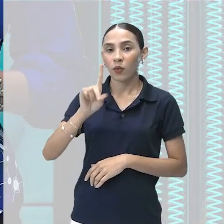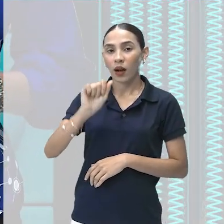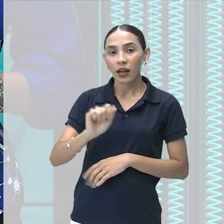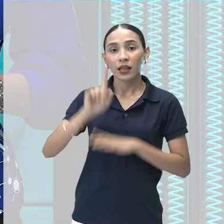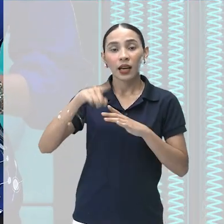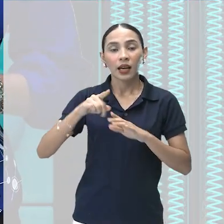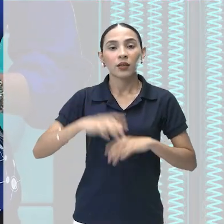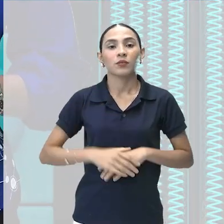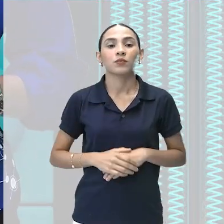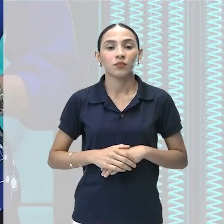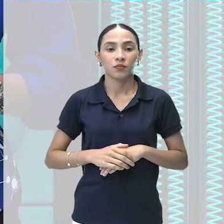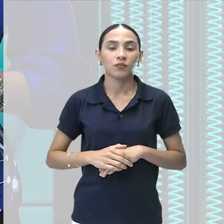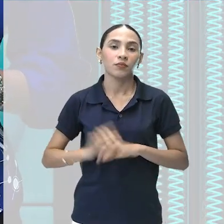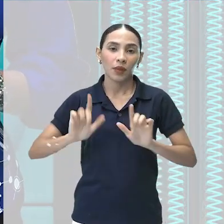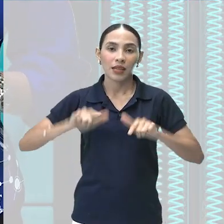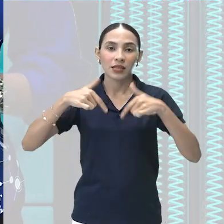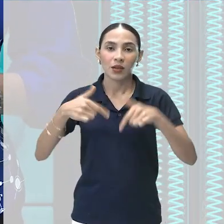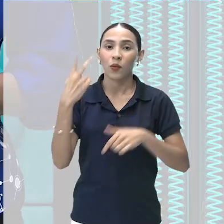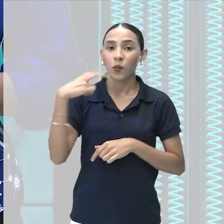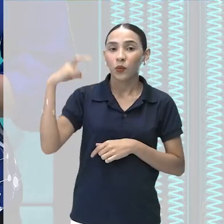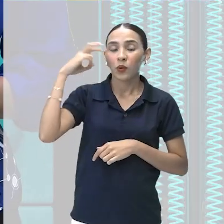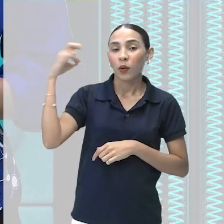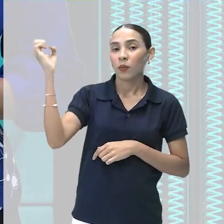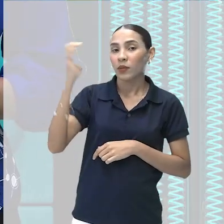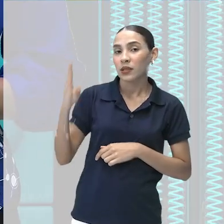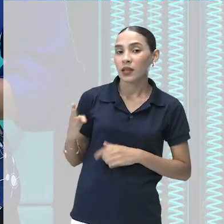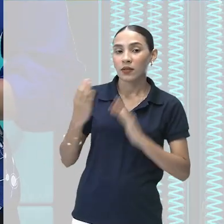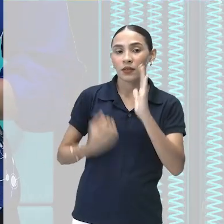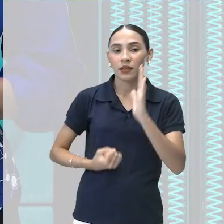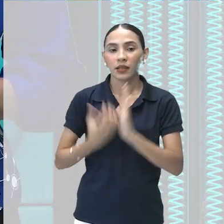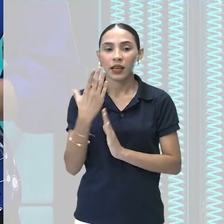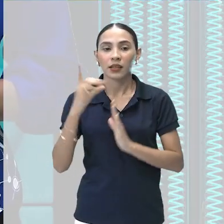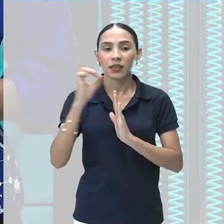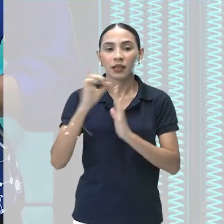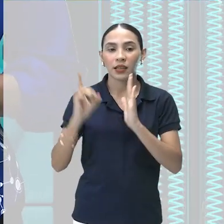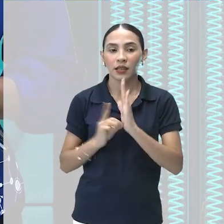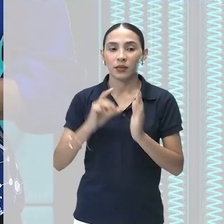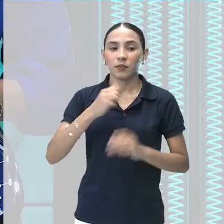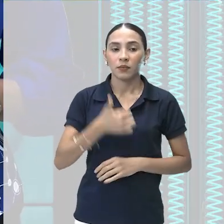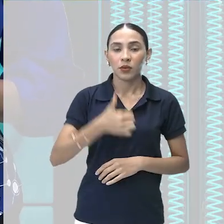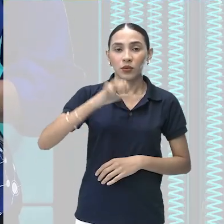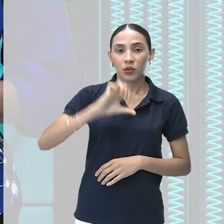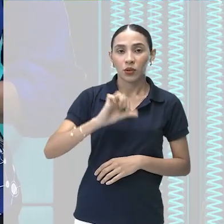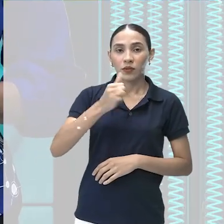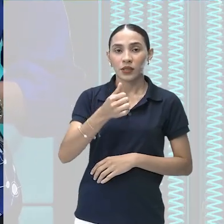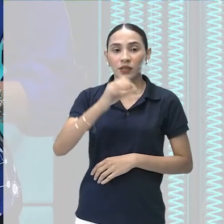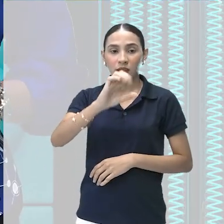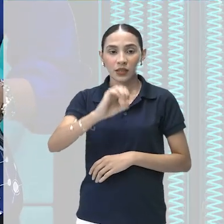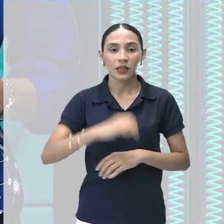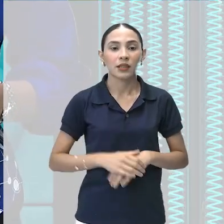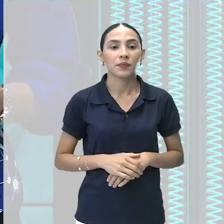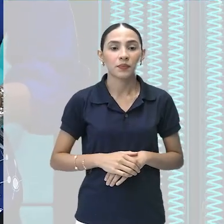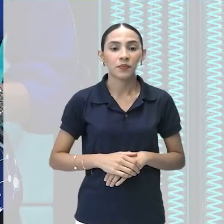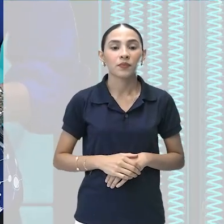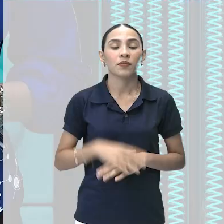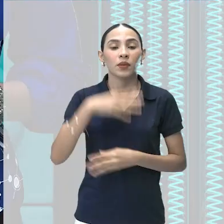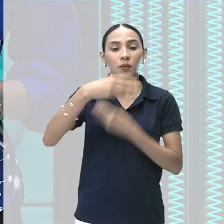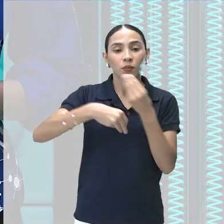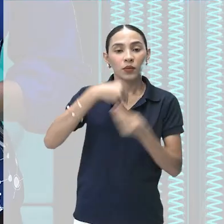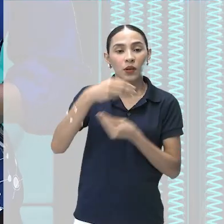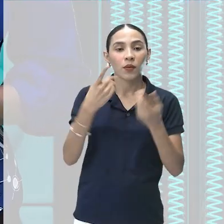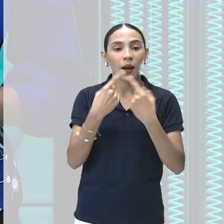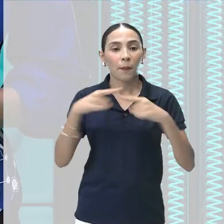foi um movimento cultural brasileiro surgido em meados da década de 1960, que